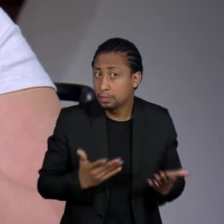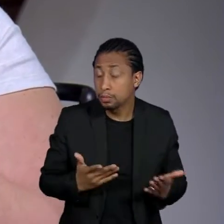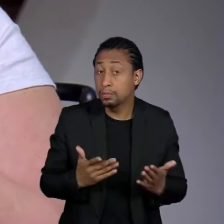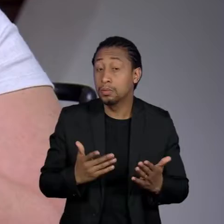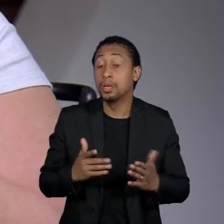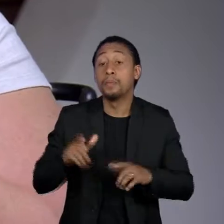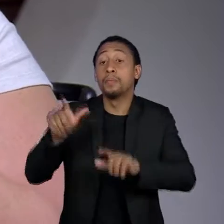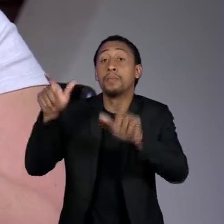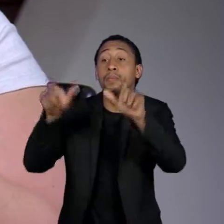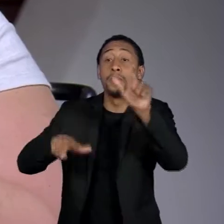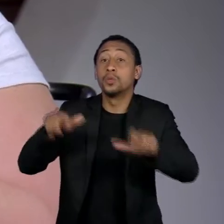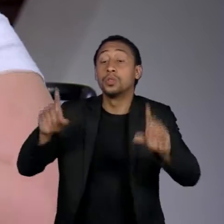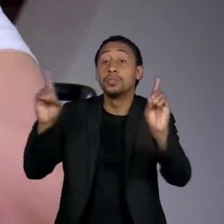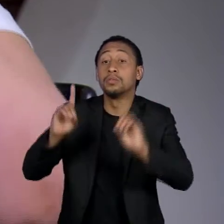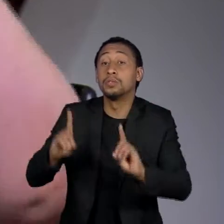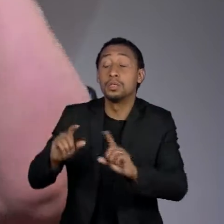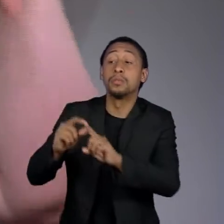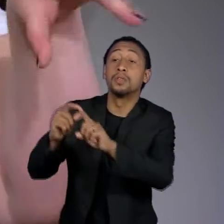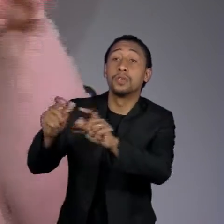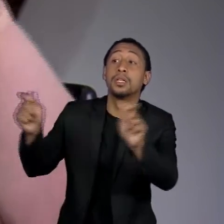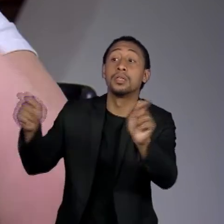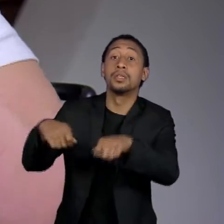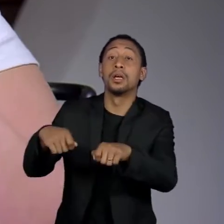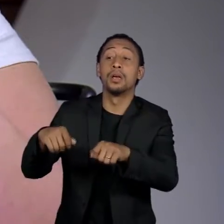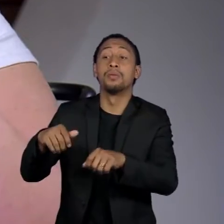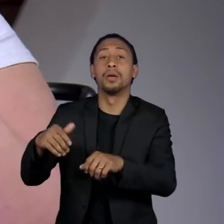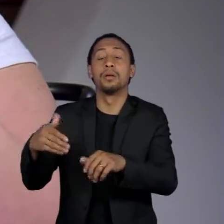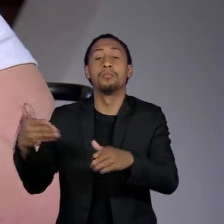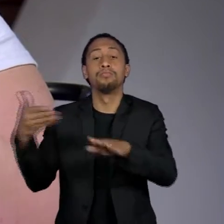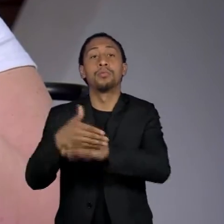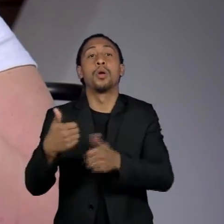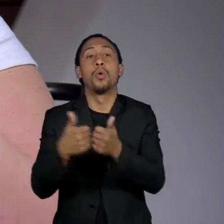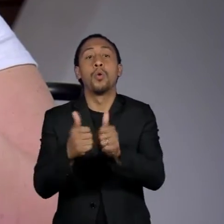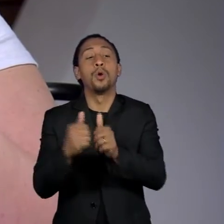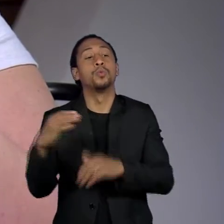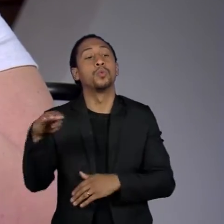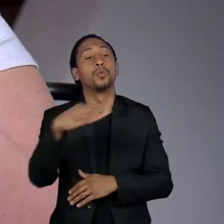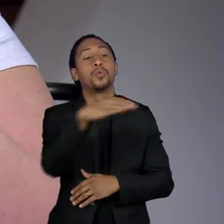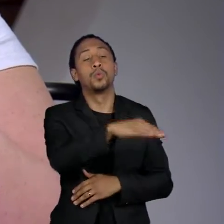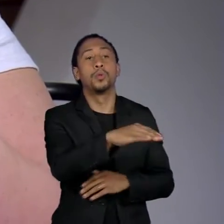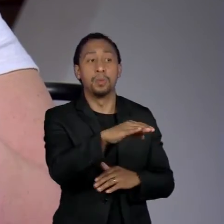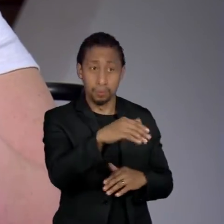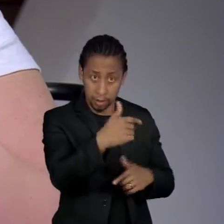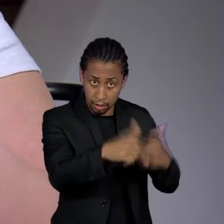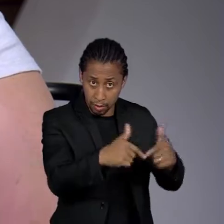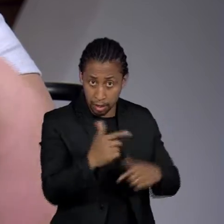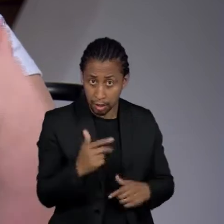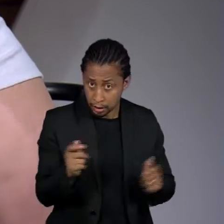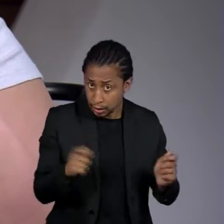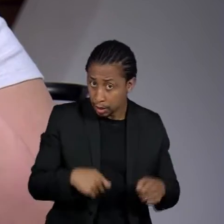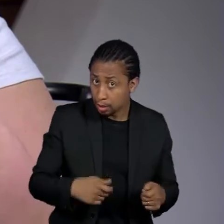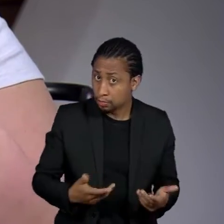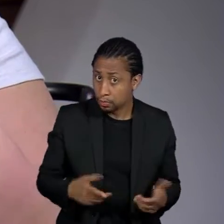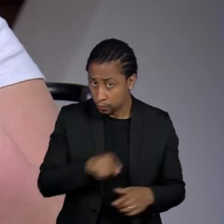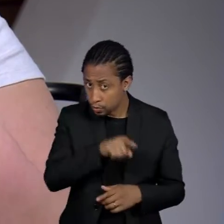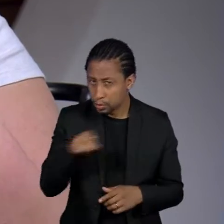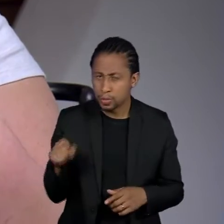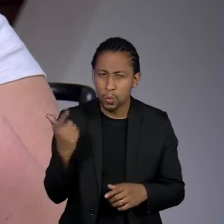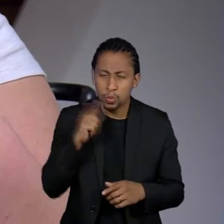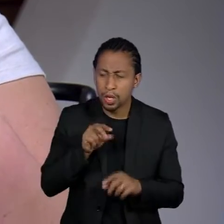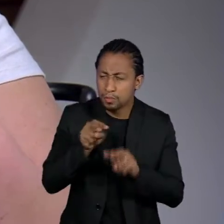periferia conseguem pegar um ônibus de manhã e irem trabalhar adequadamente? Vocês conseguem fazer essa